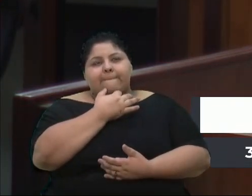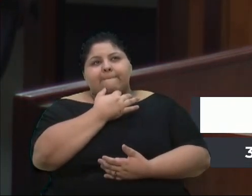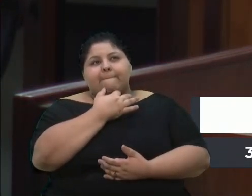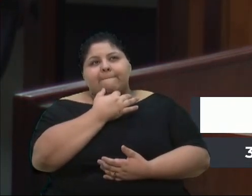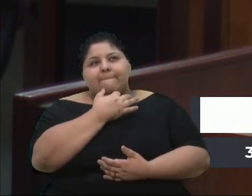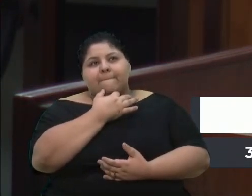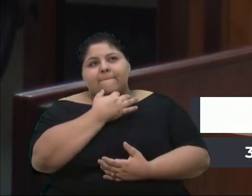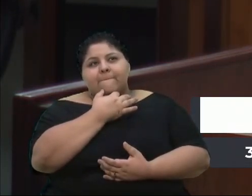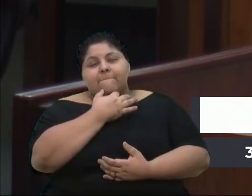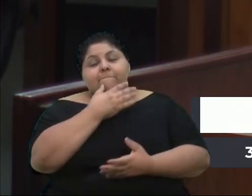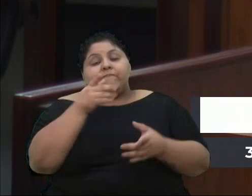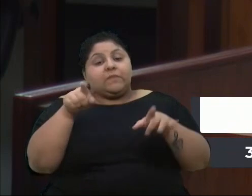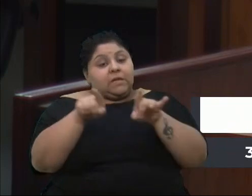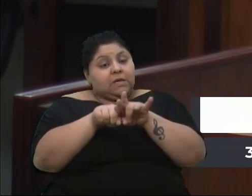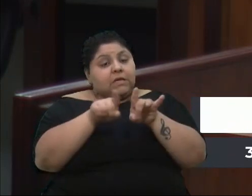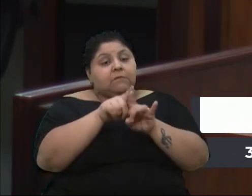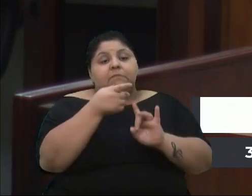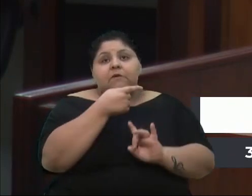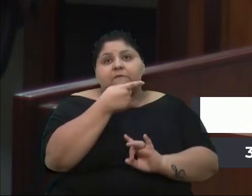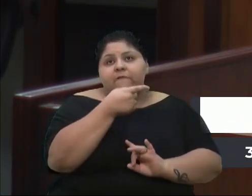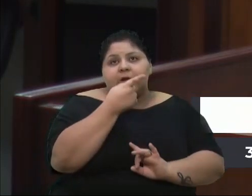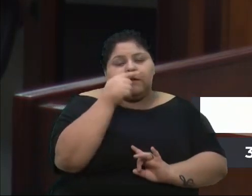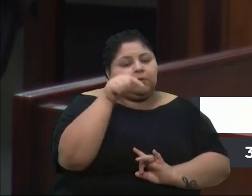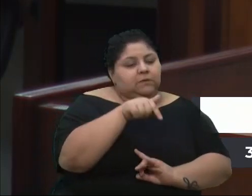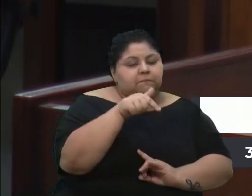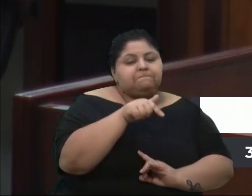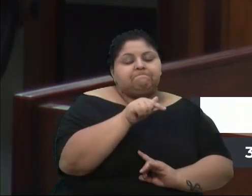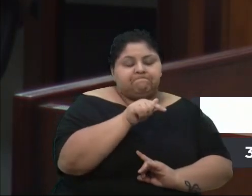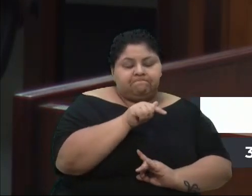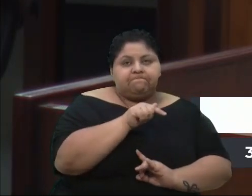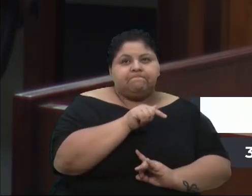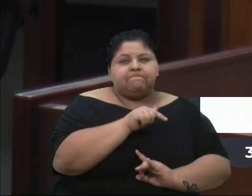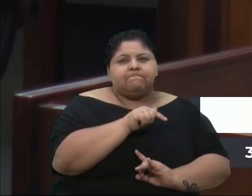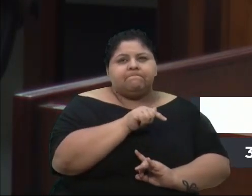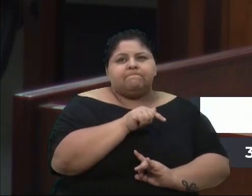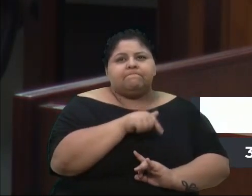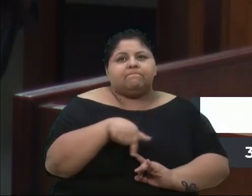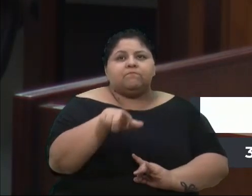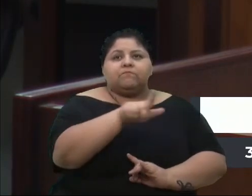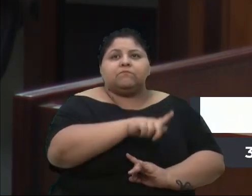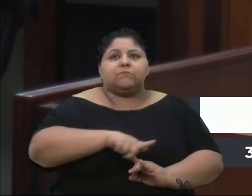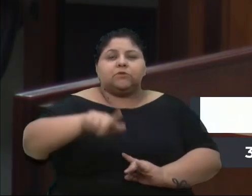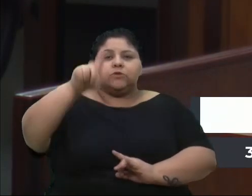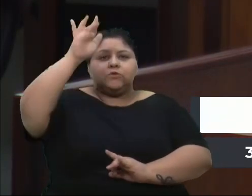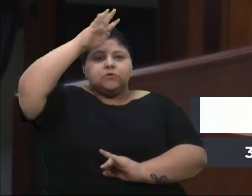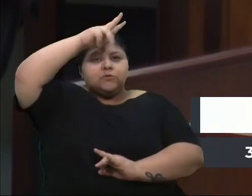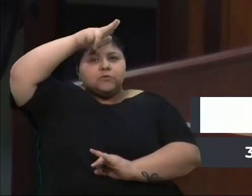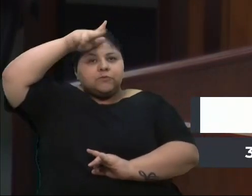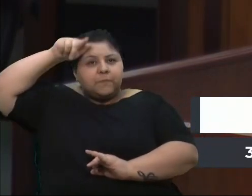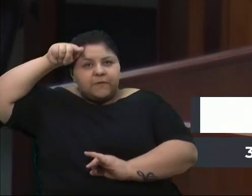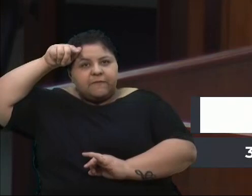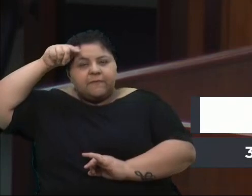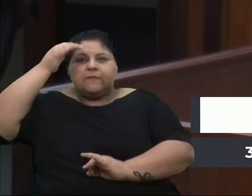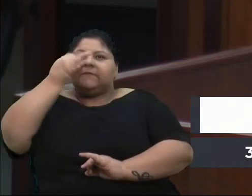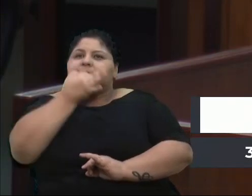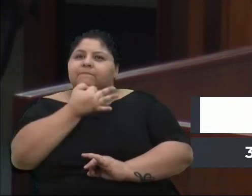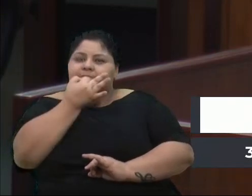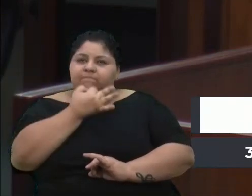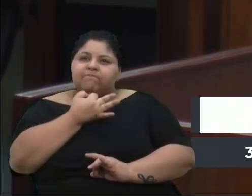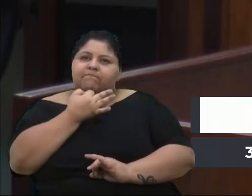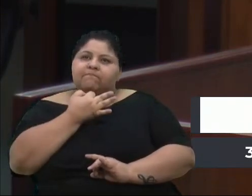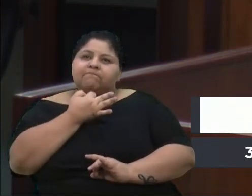E deixo também aqui uma observação ao nosso prefeito de Caxias do Sul. Uma parte,